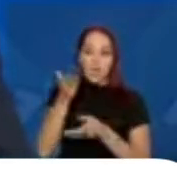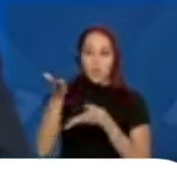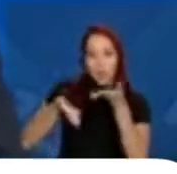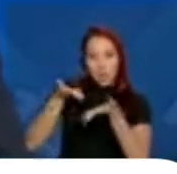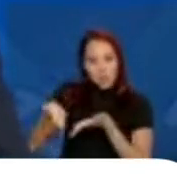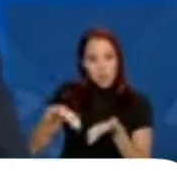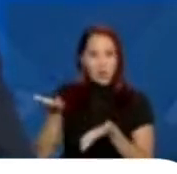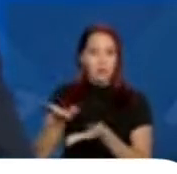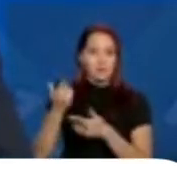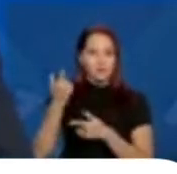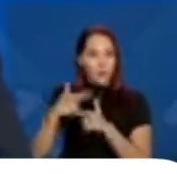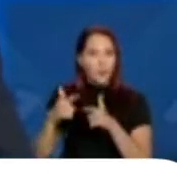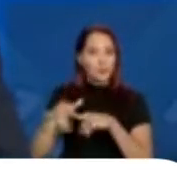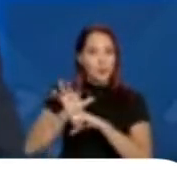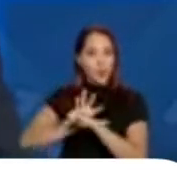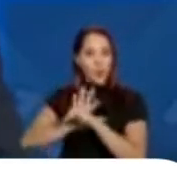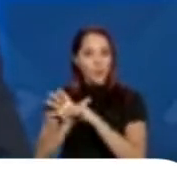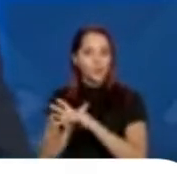quanto foi